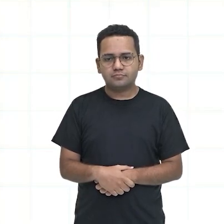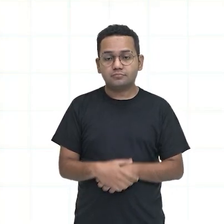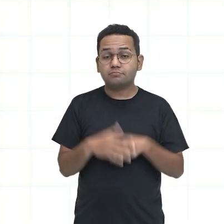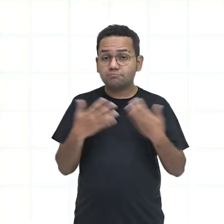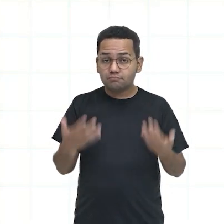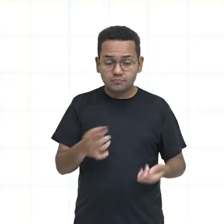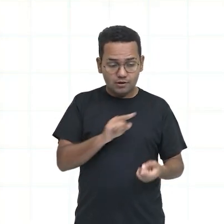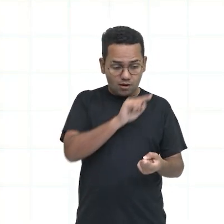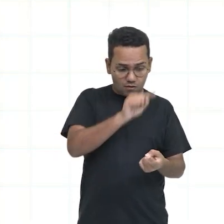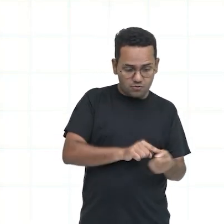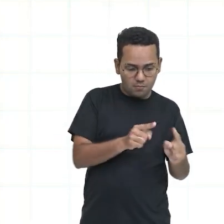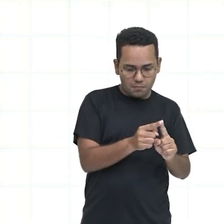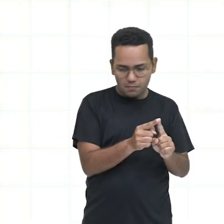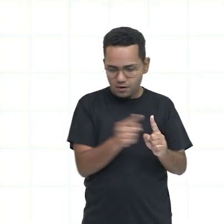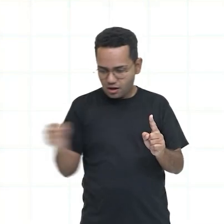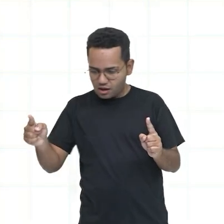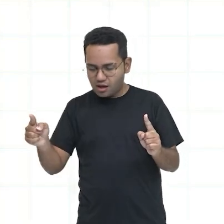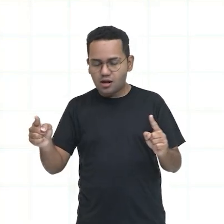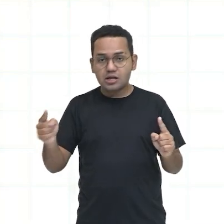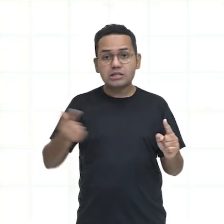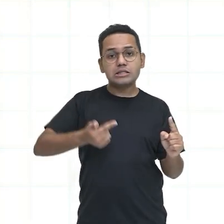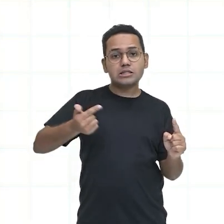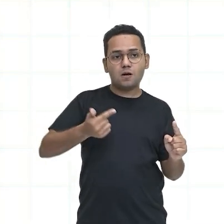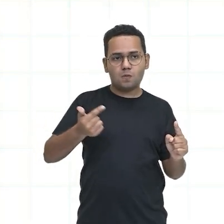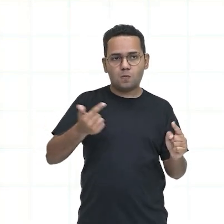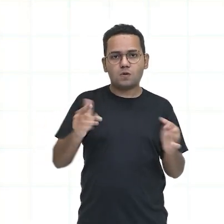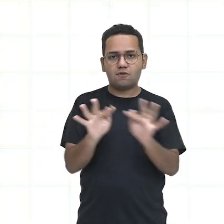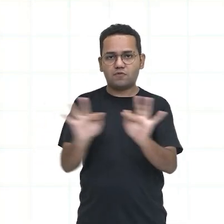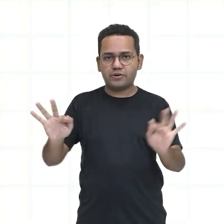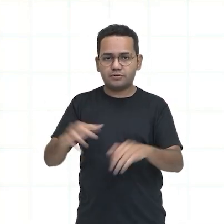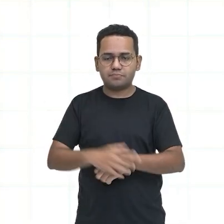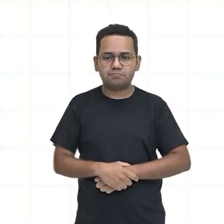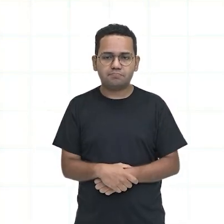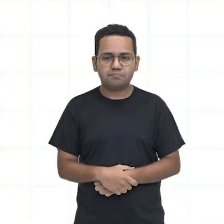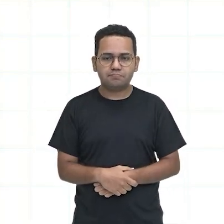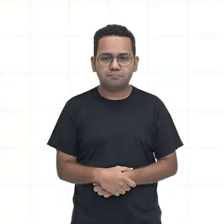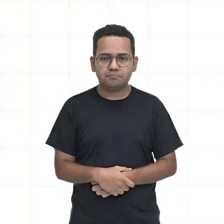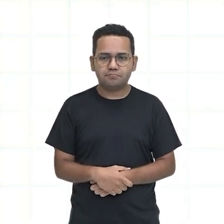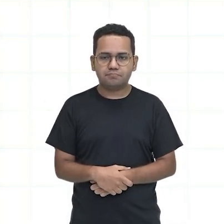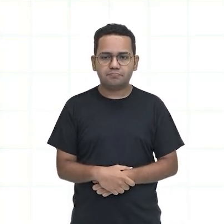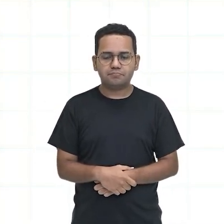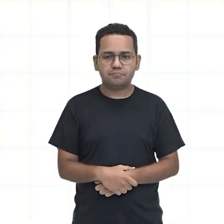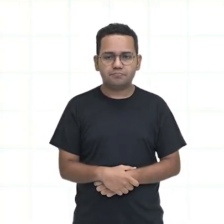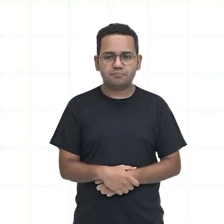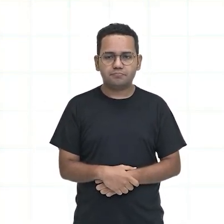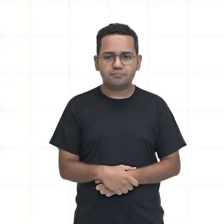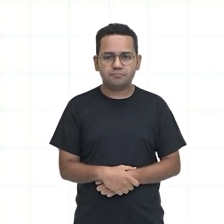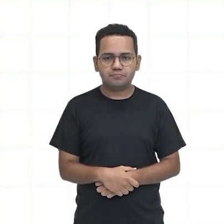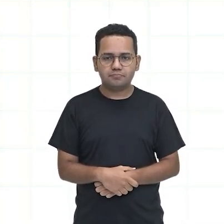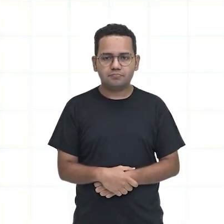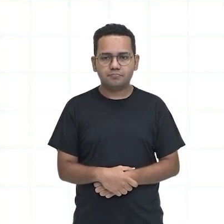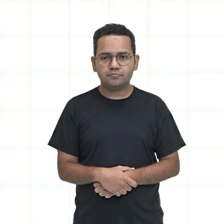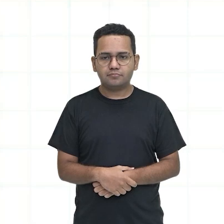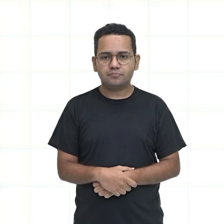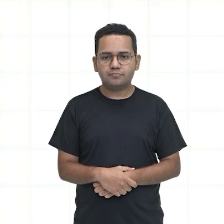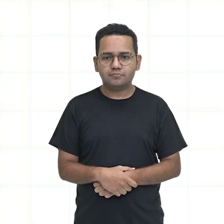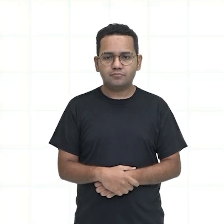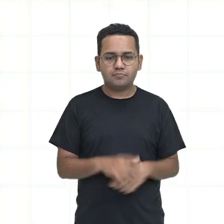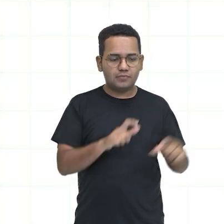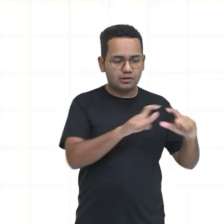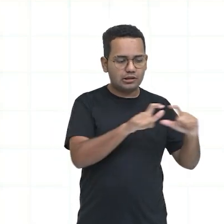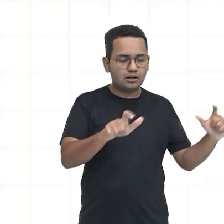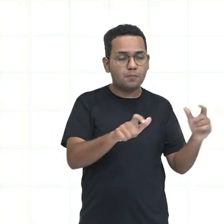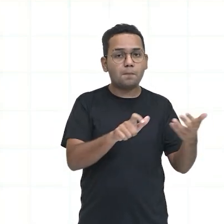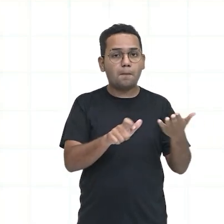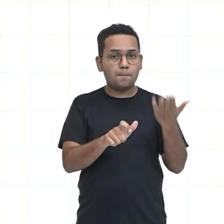a consequência dessa primeira, tá? Ó, if mais essa oração que está no passado,